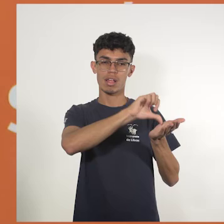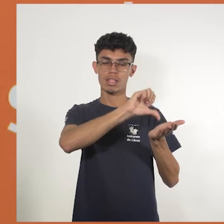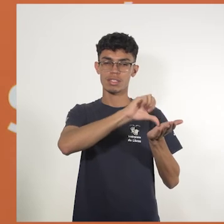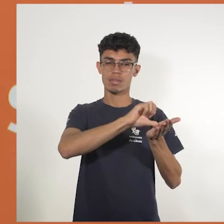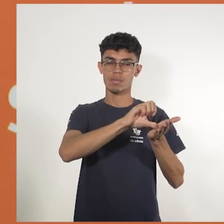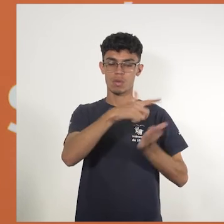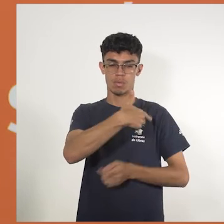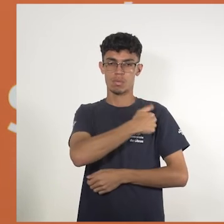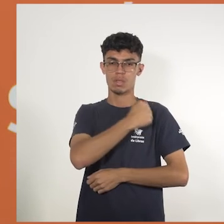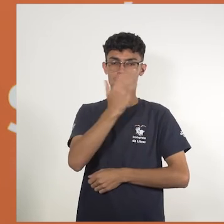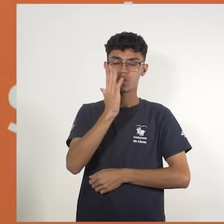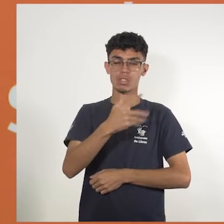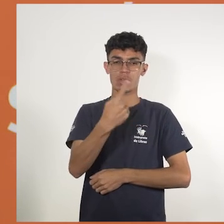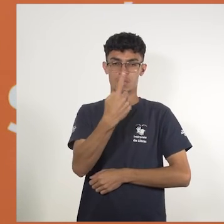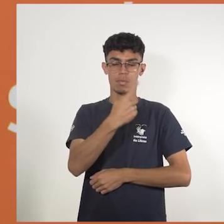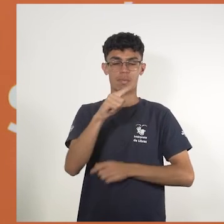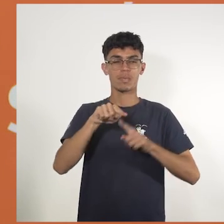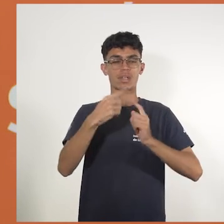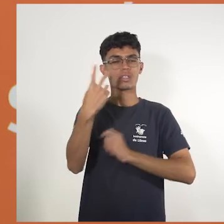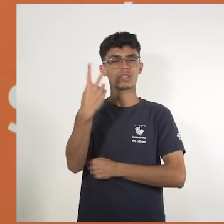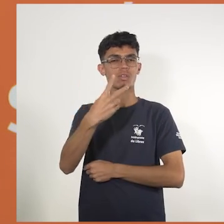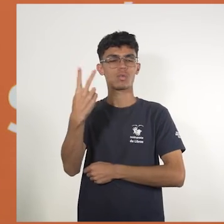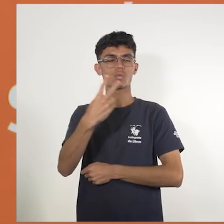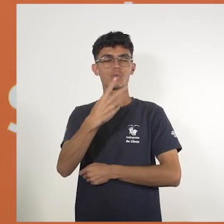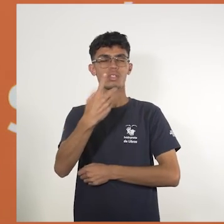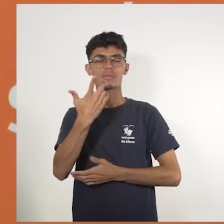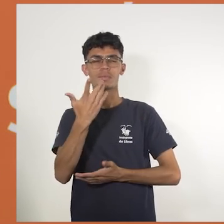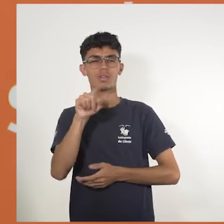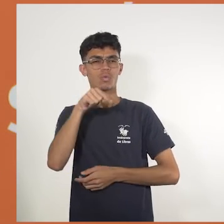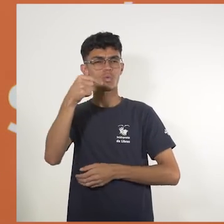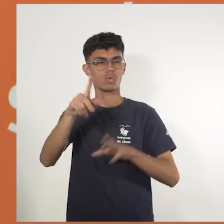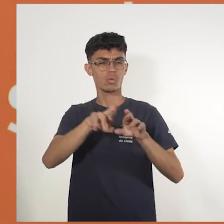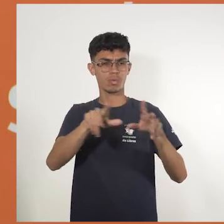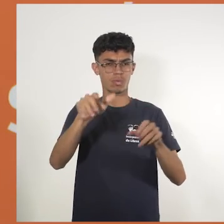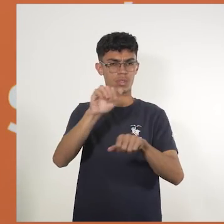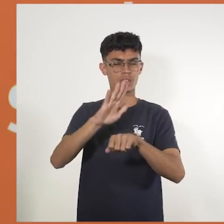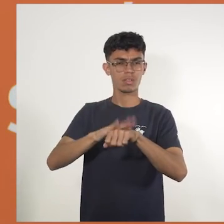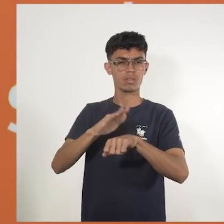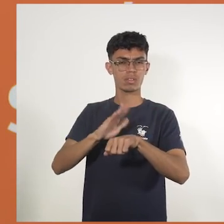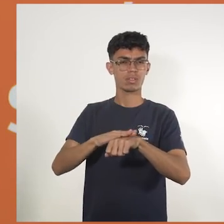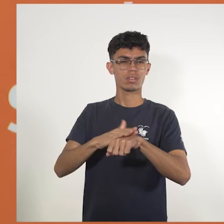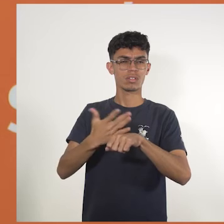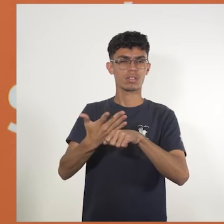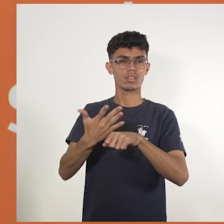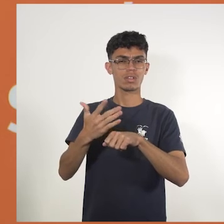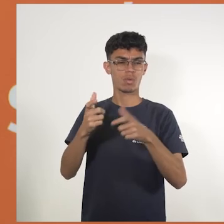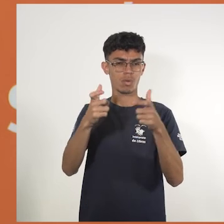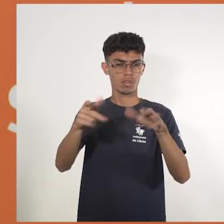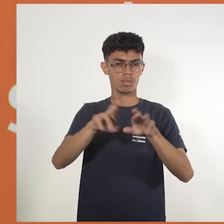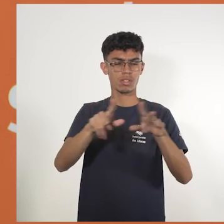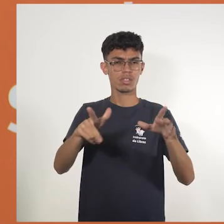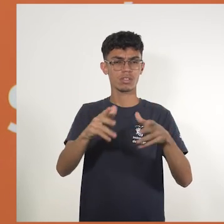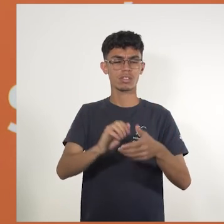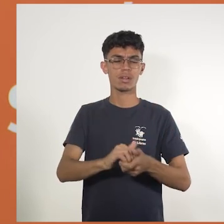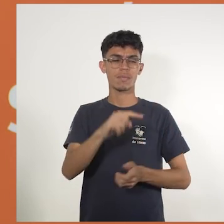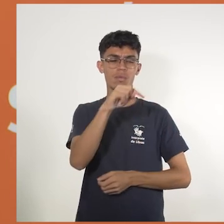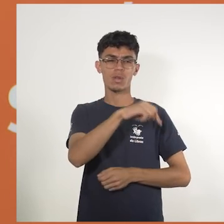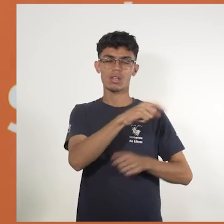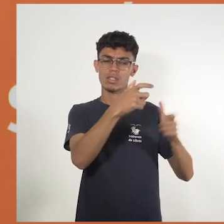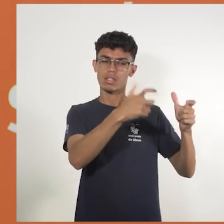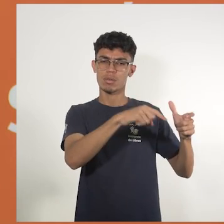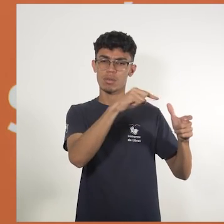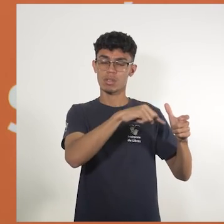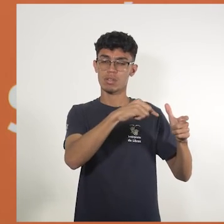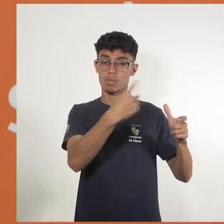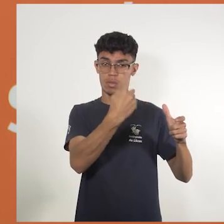E aí dá uma diferença, é uma questão de logística, né, para tranquilizar a população com relação a isso. De preferência, eu tomar a segunda dose na onde tomou a